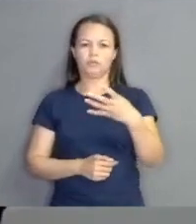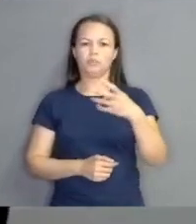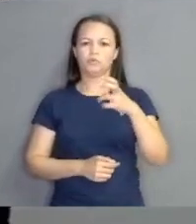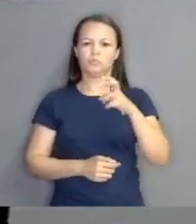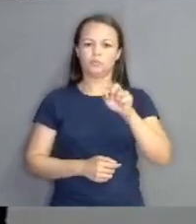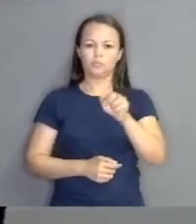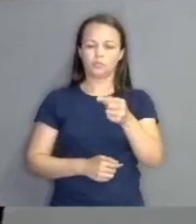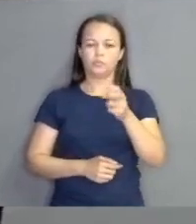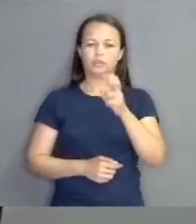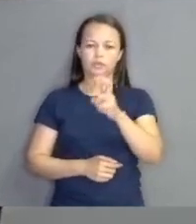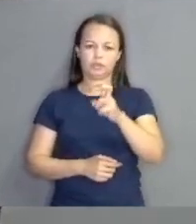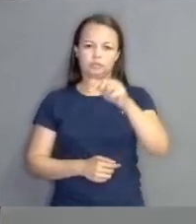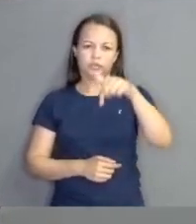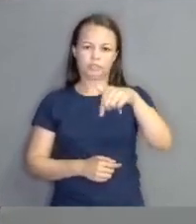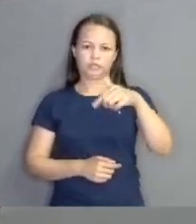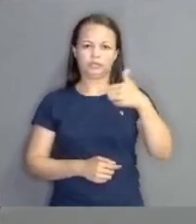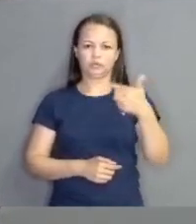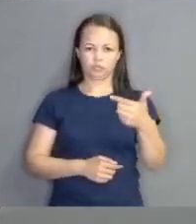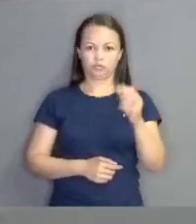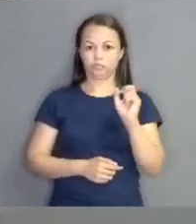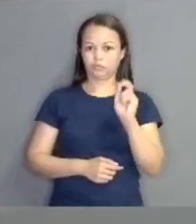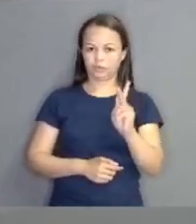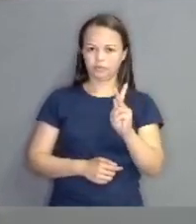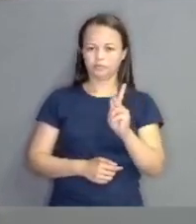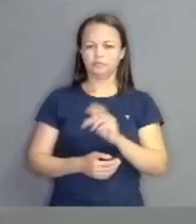4.572, ok?